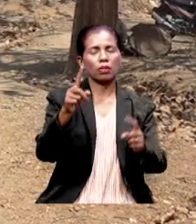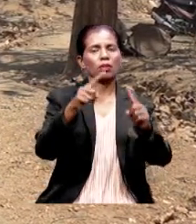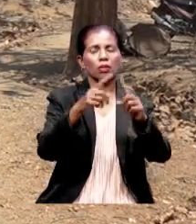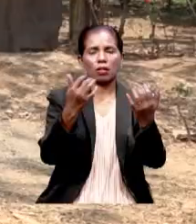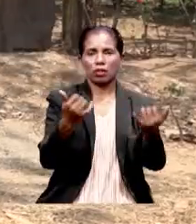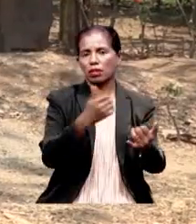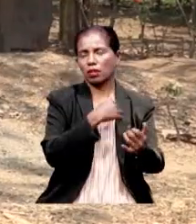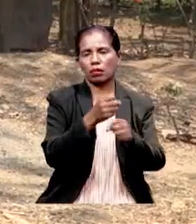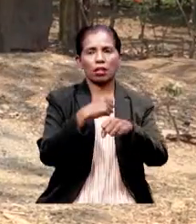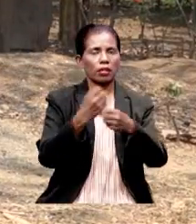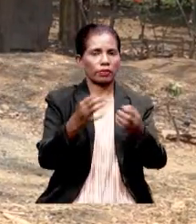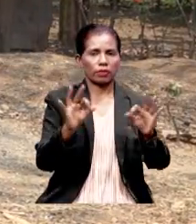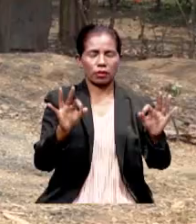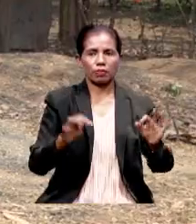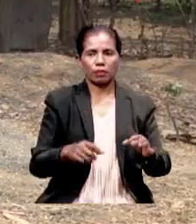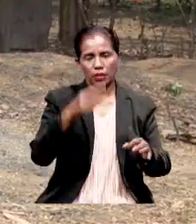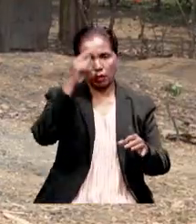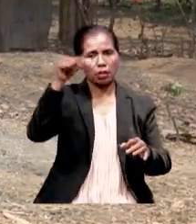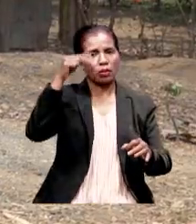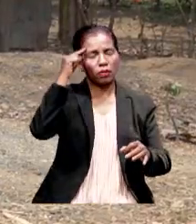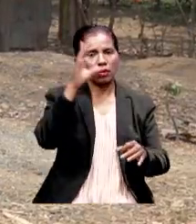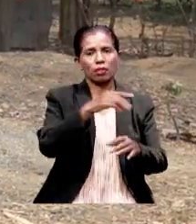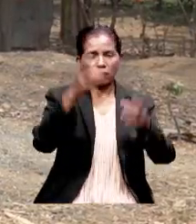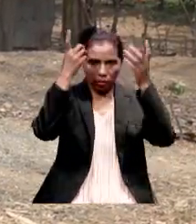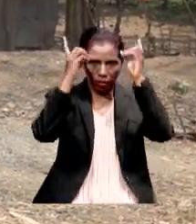lorong sedok finaliza. Tambahnya, Gubernur Desidi